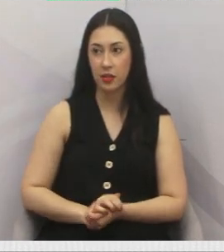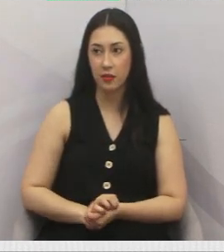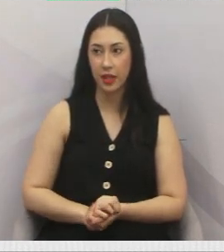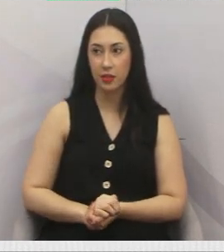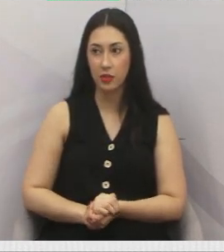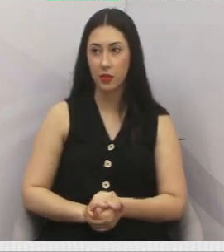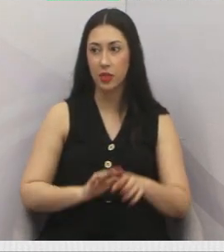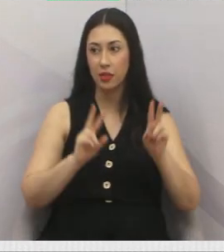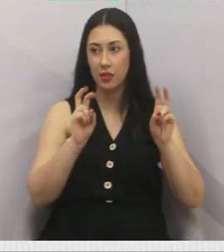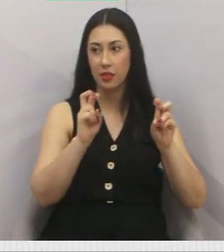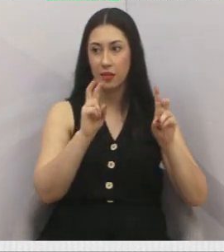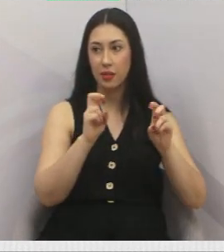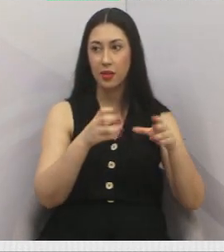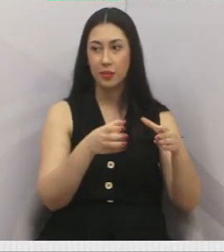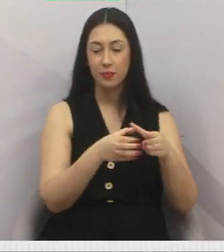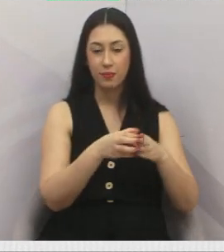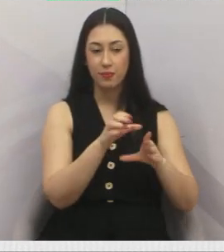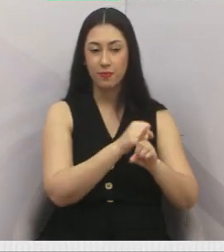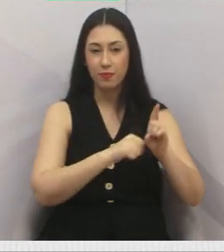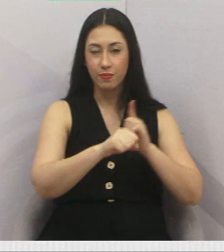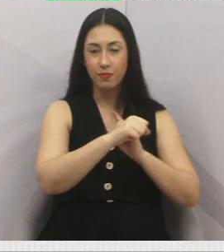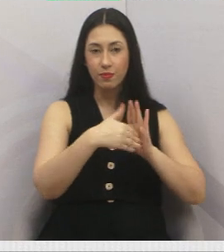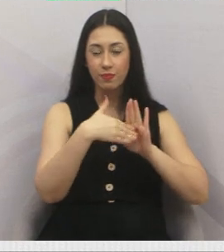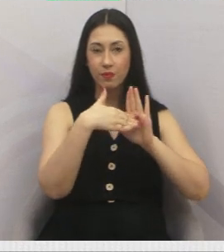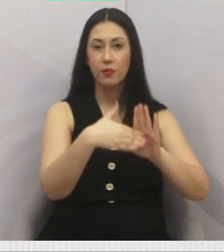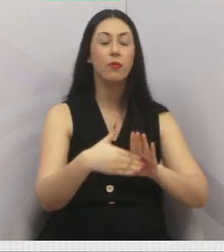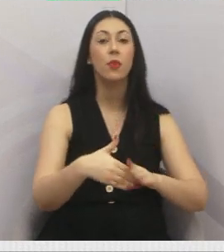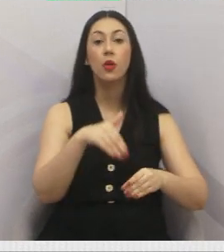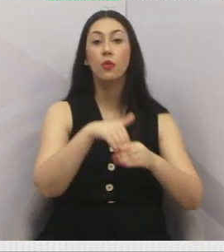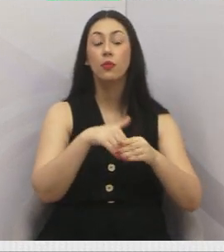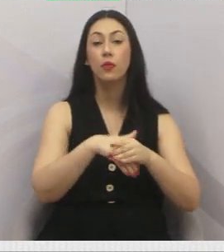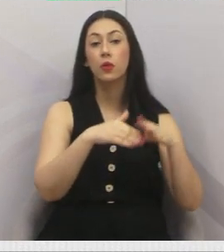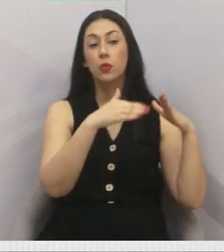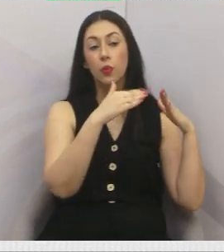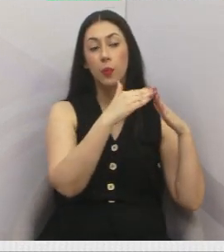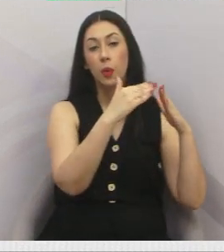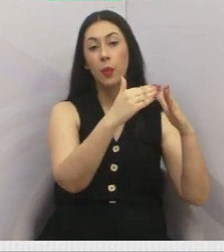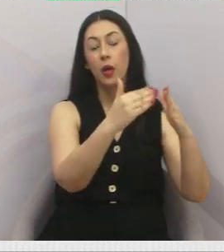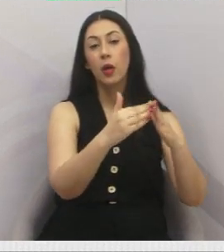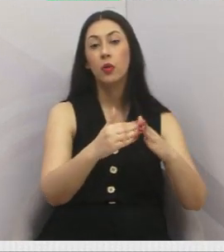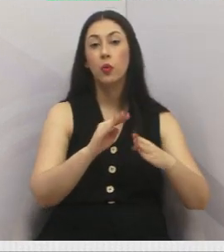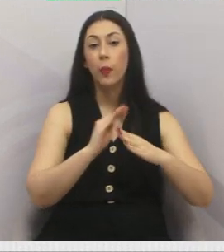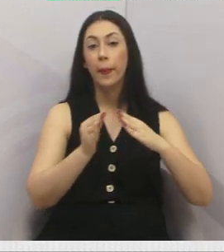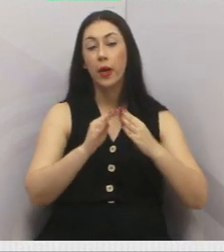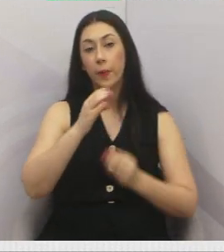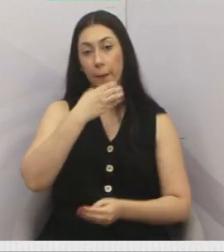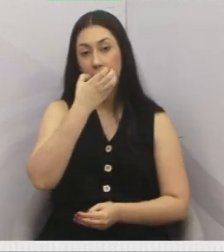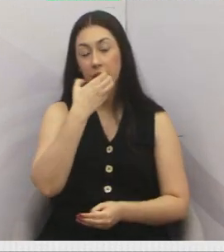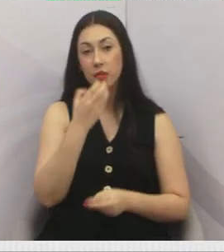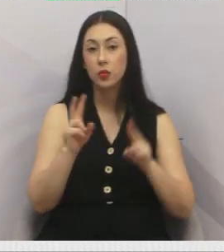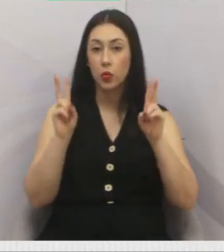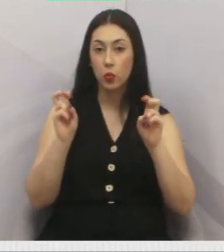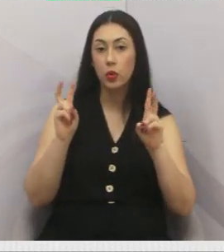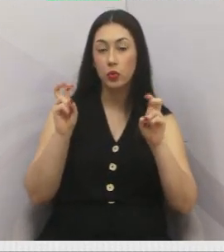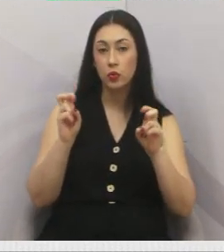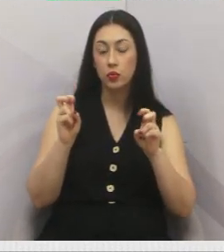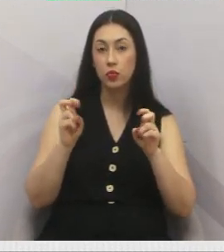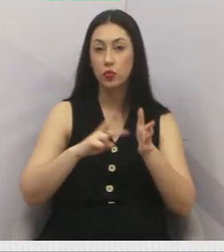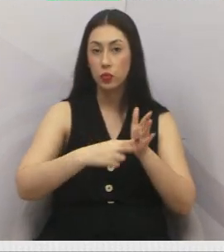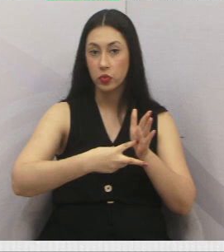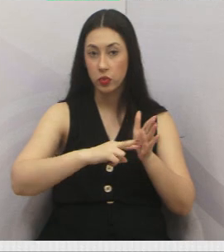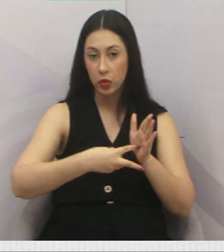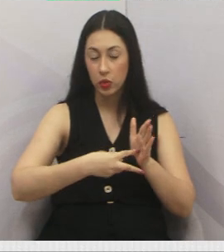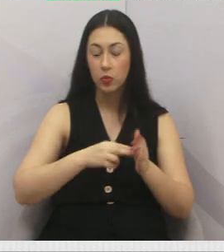Segmento Movimentos Populares, um voto para a Associação dos Moradores do Jardim Paraíso e Jardim Holanda. Segmento Entidade de Classe